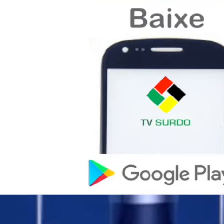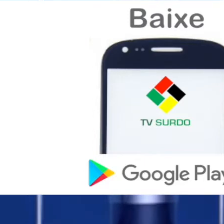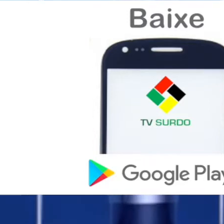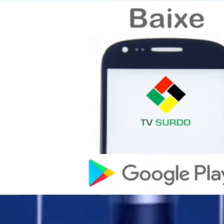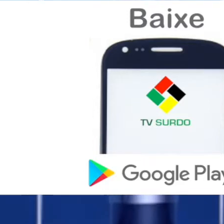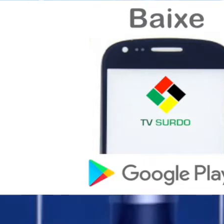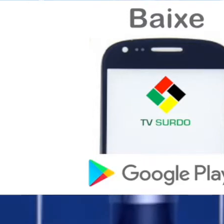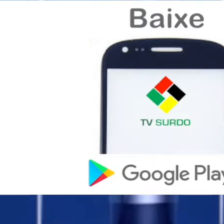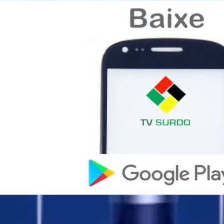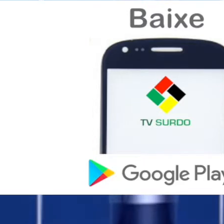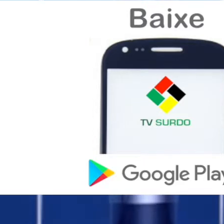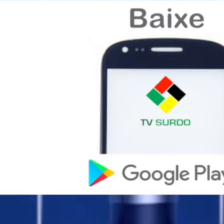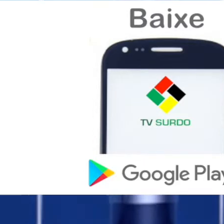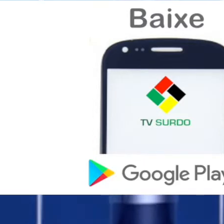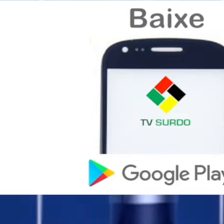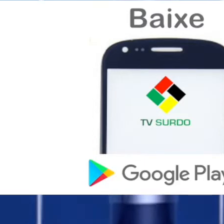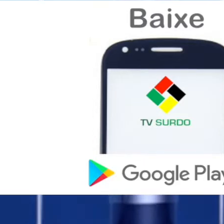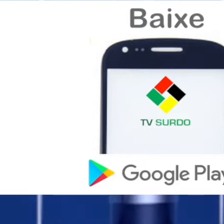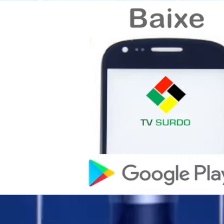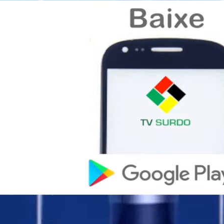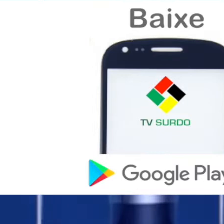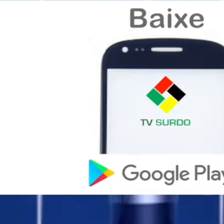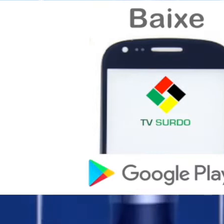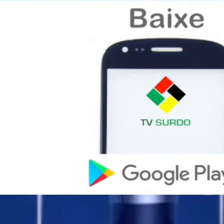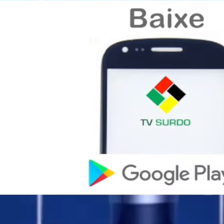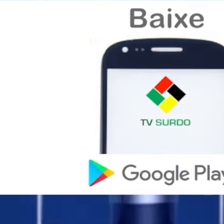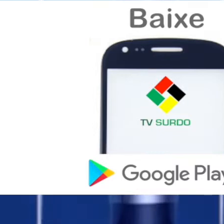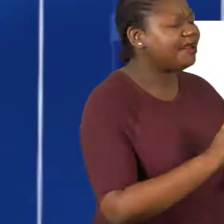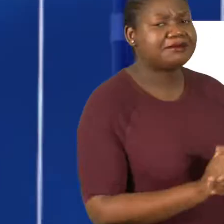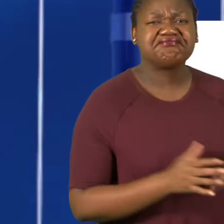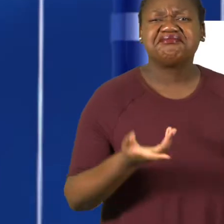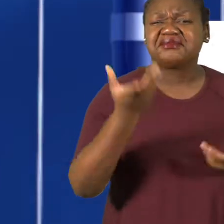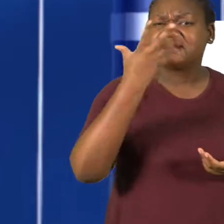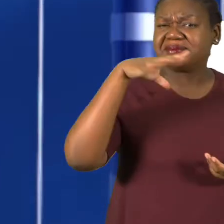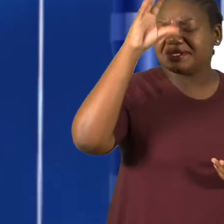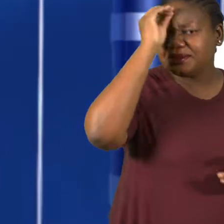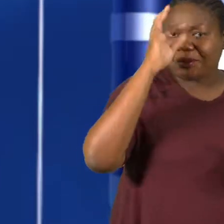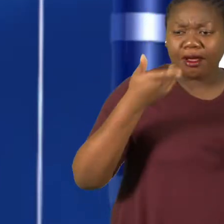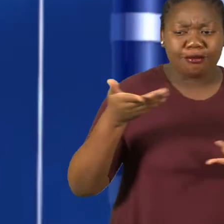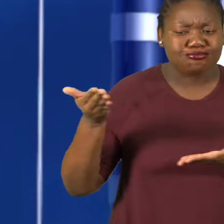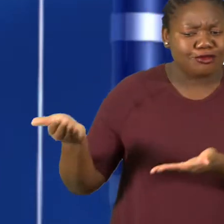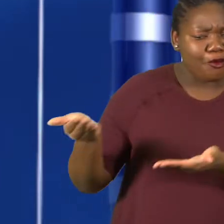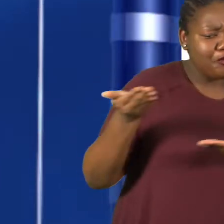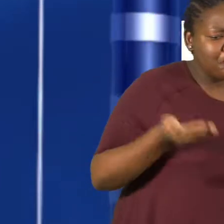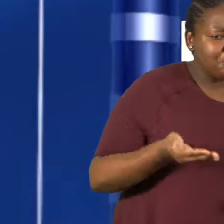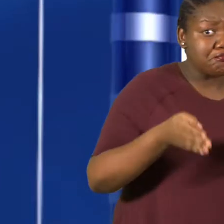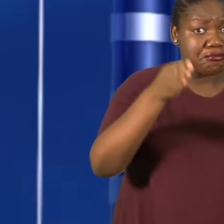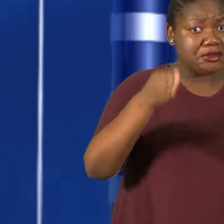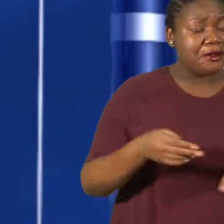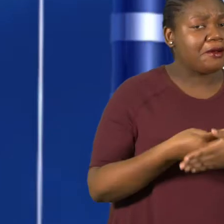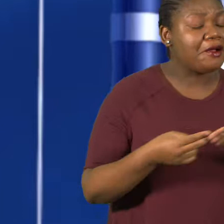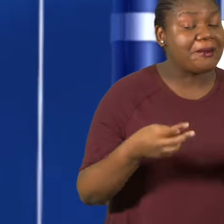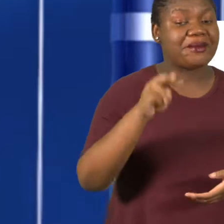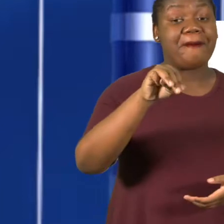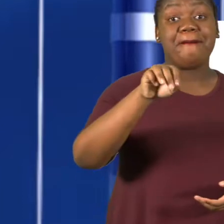de mulheres com deficiência que, contra todas as adversidades, procuram garantir o sustento para as famílias. Para